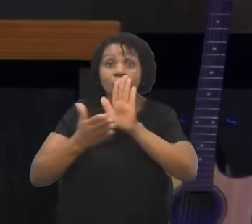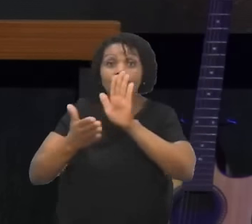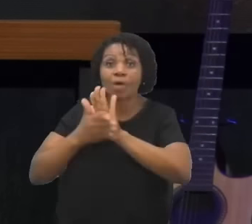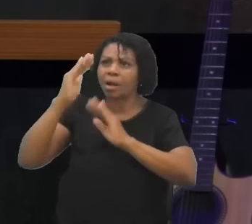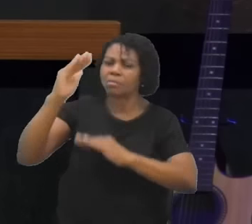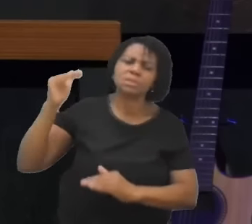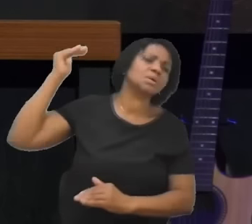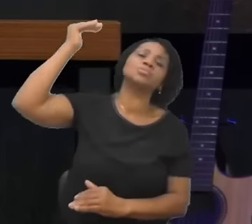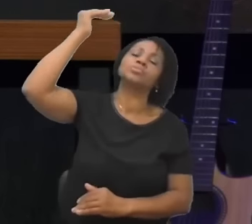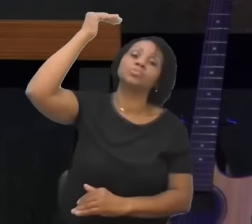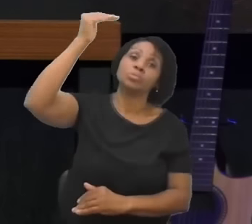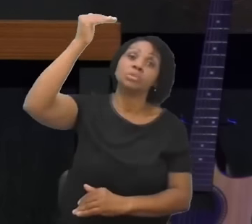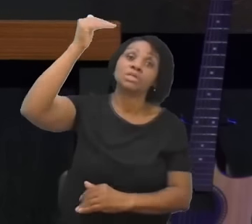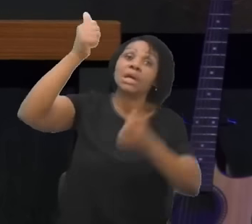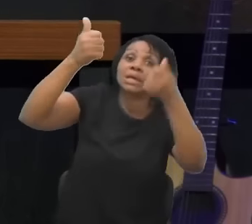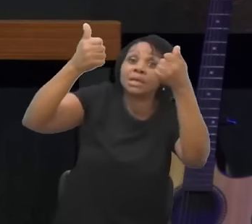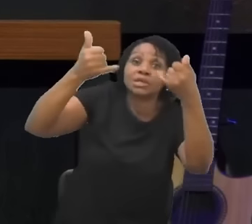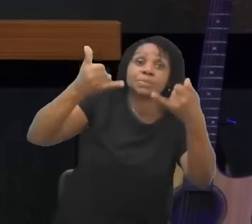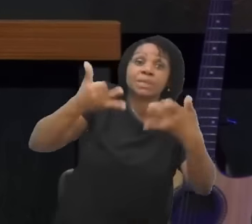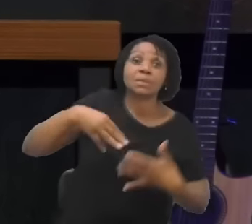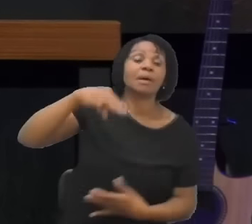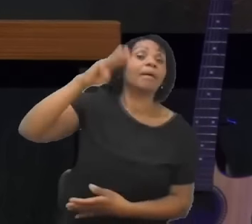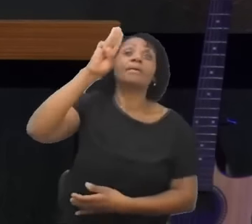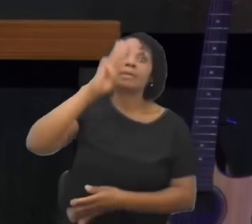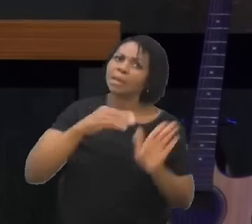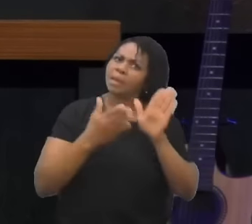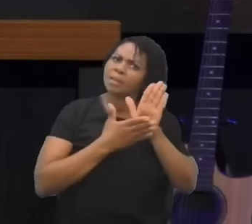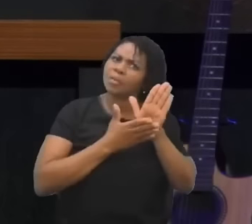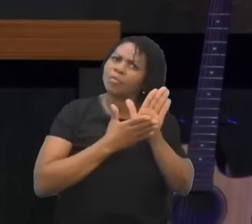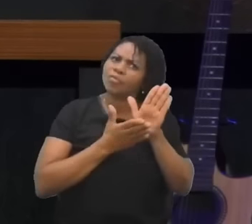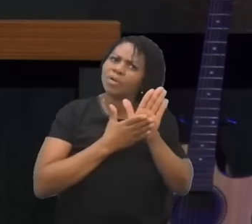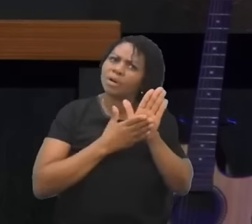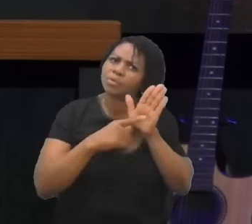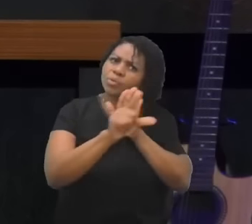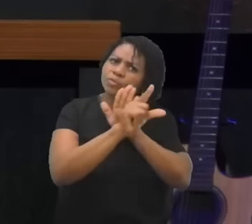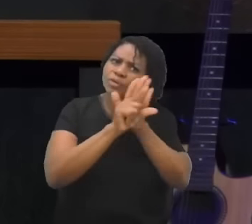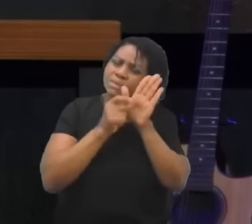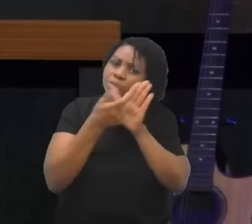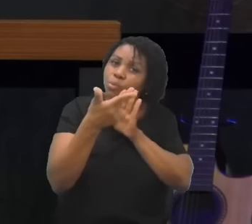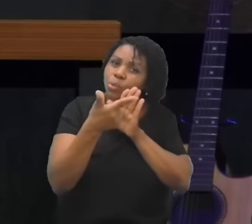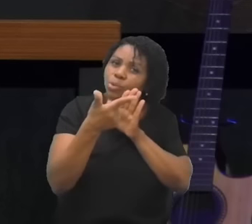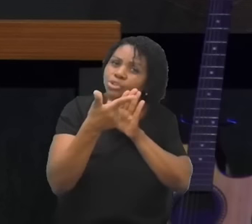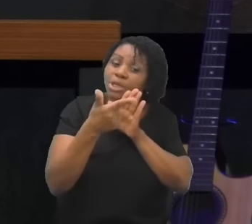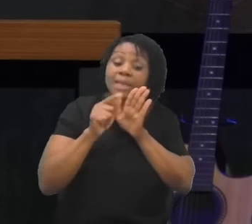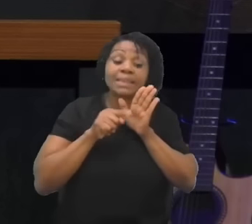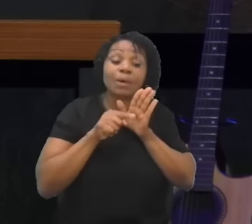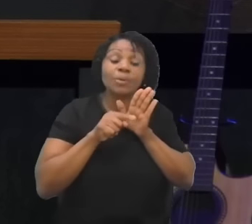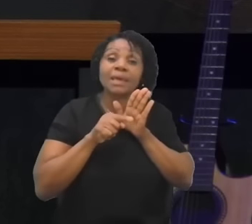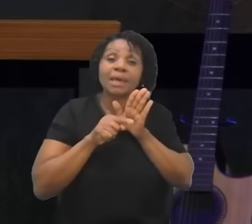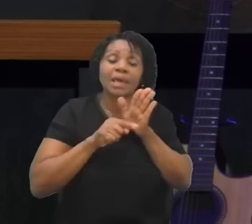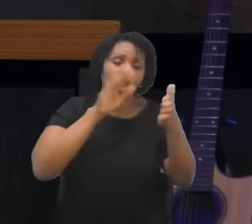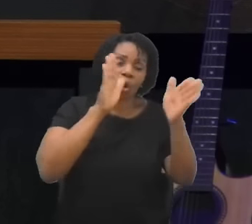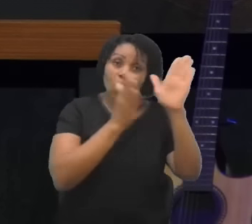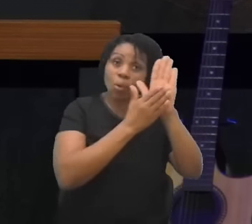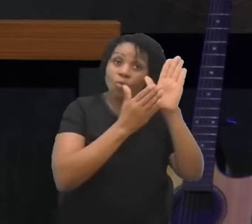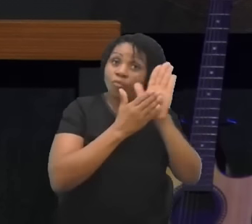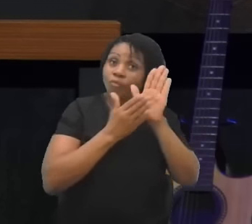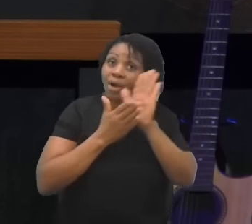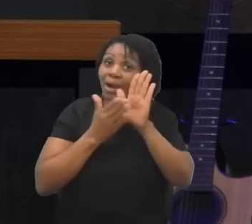nas alturas. E ele está falando quem? Quem que está louvando no versículo 2? O que está escrito aí? Louvai